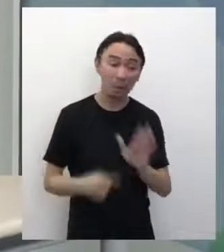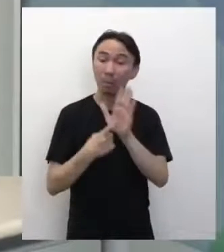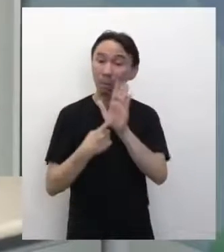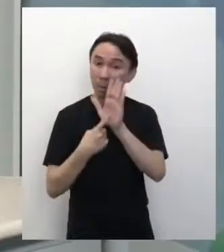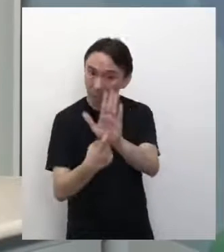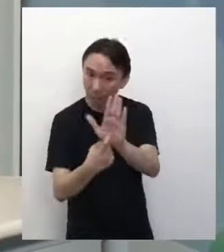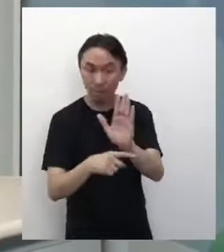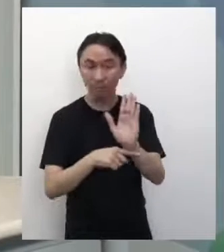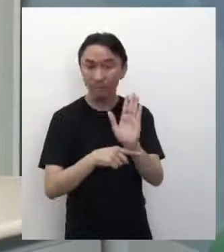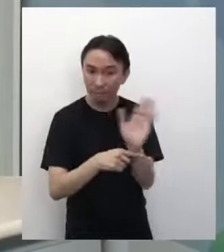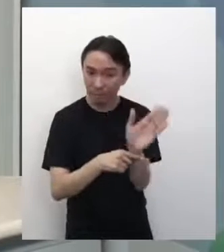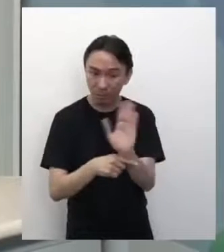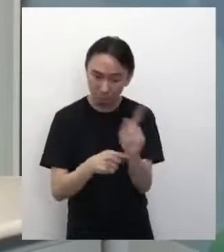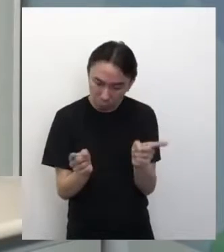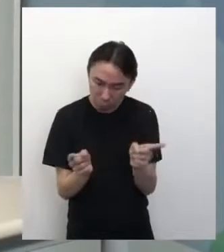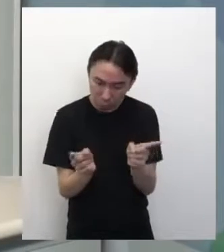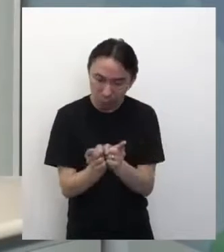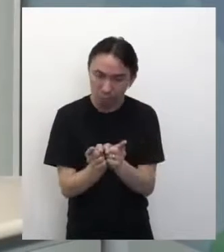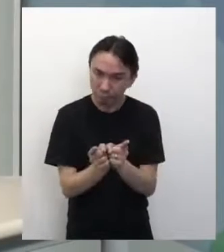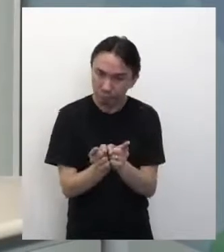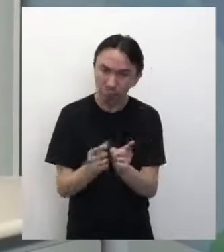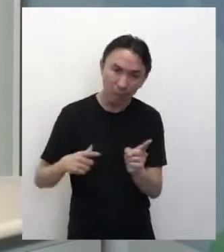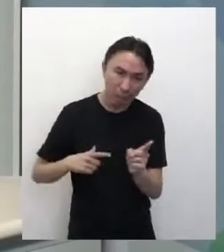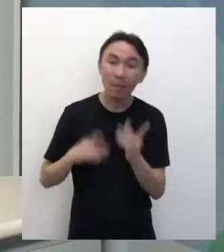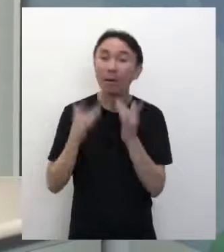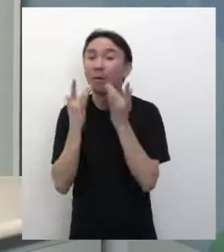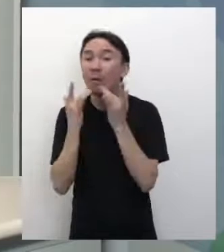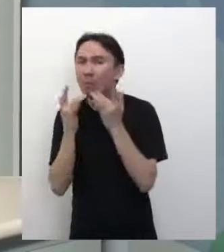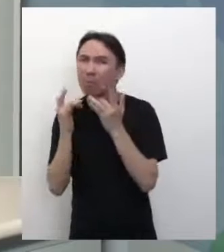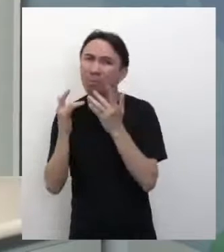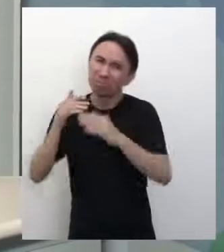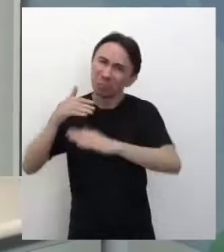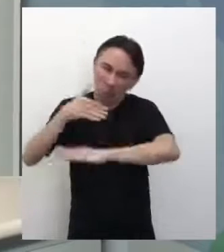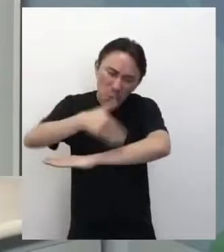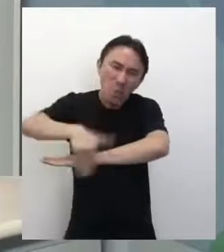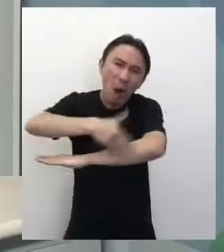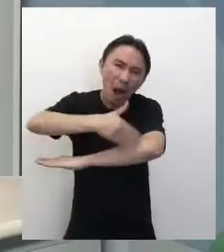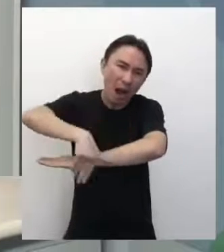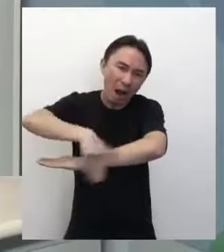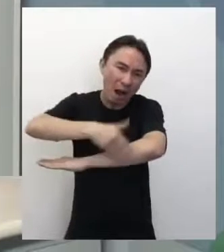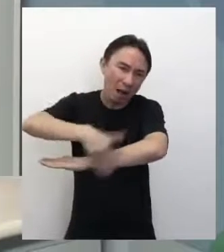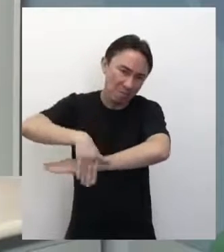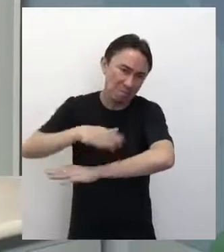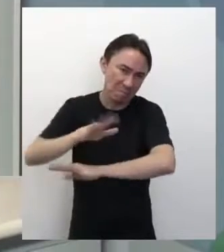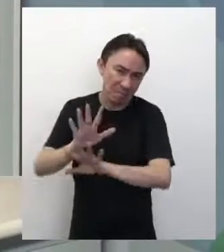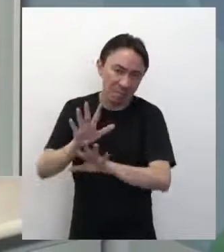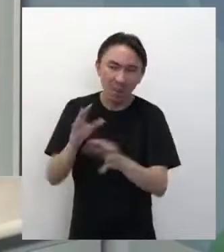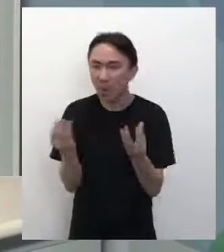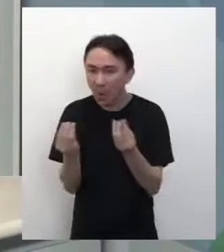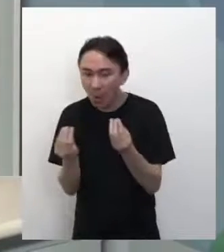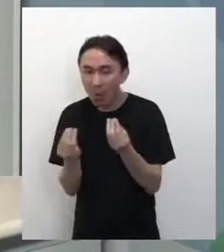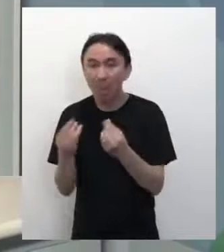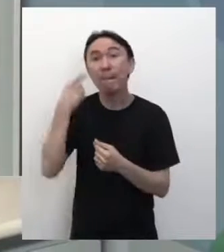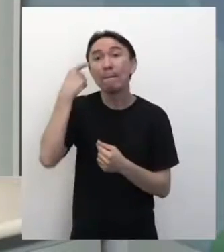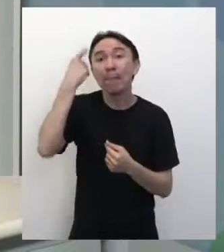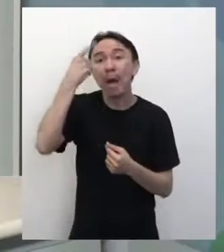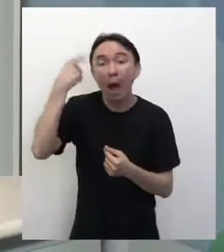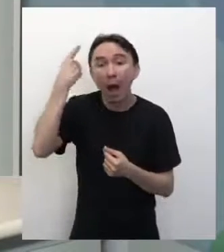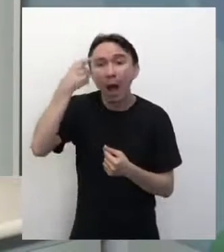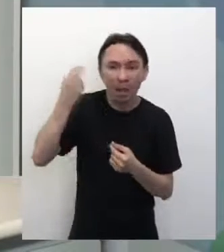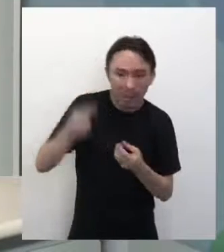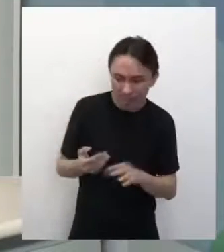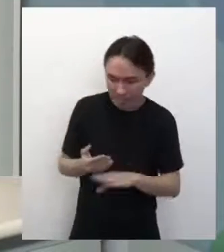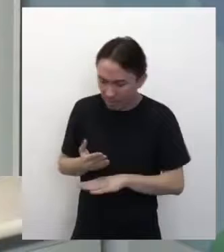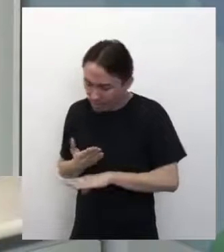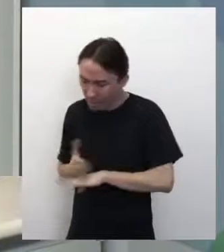vídeo de um teatro de rua, na verdade, assim, como que os artistas se preparam quando eles pensam